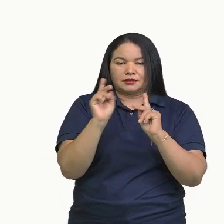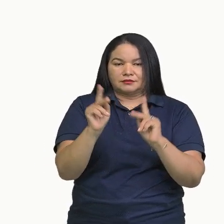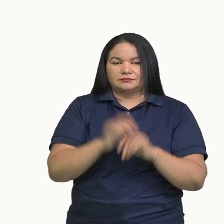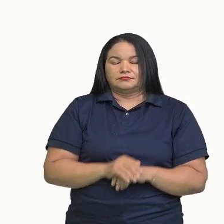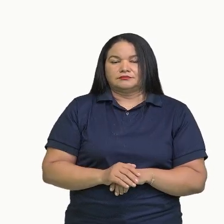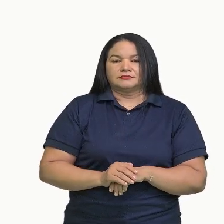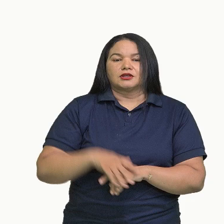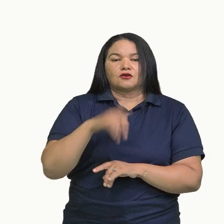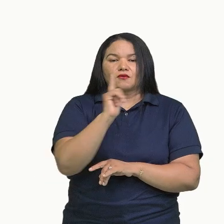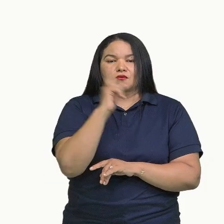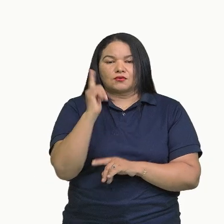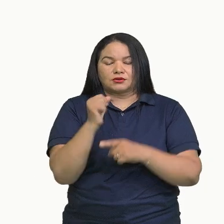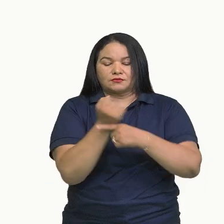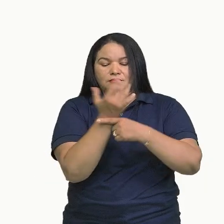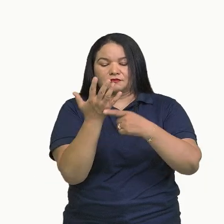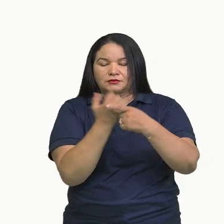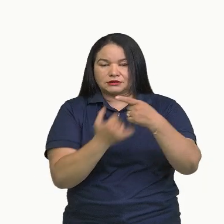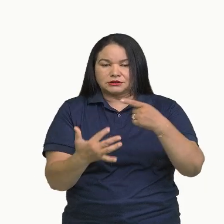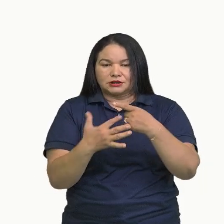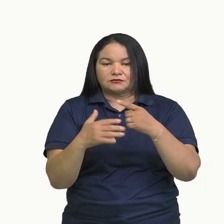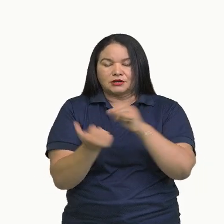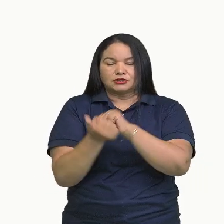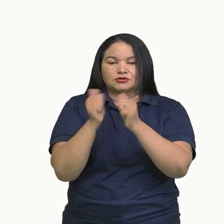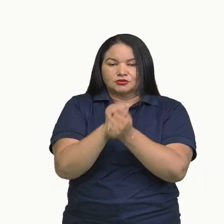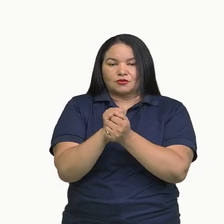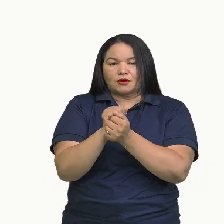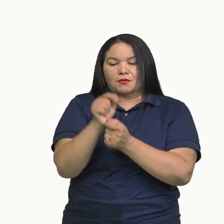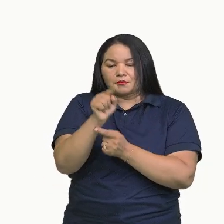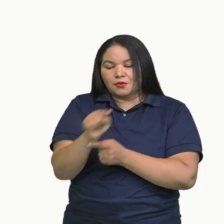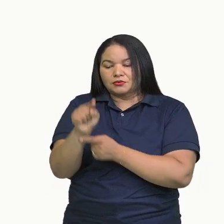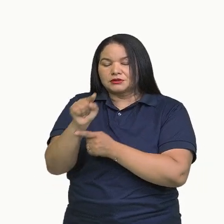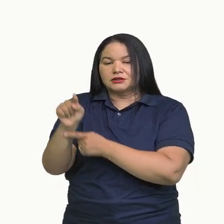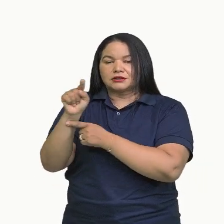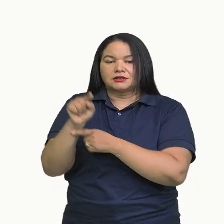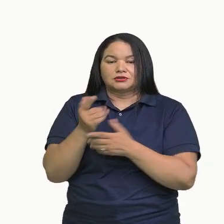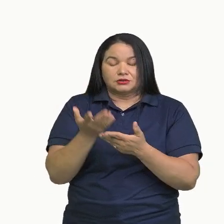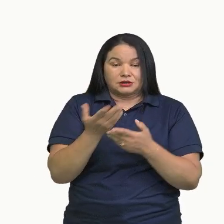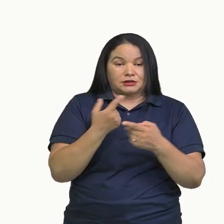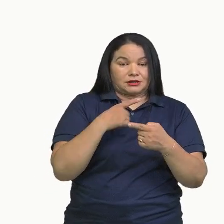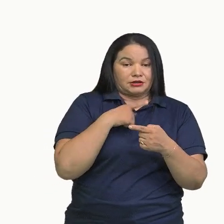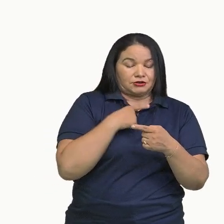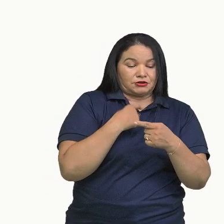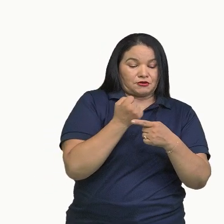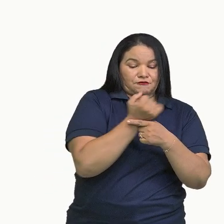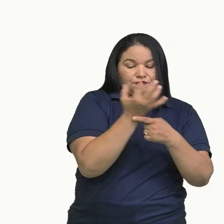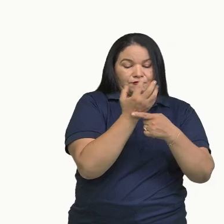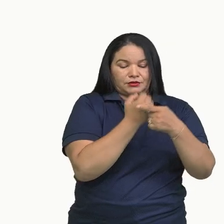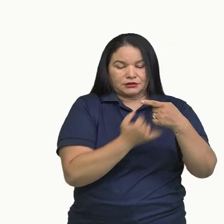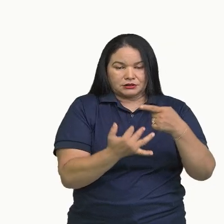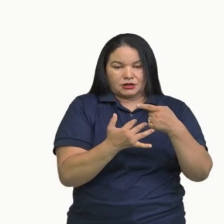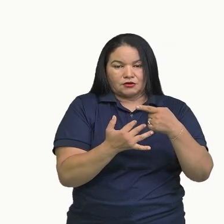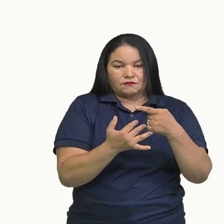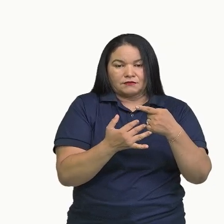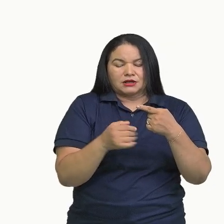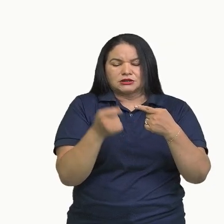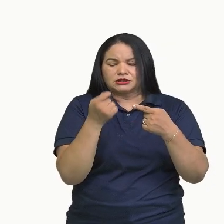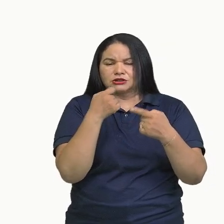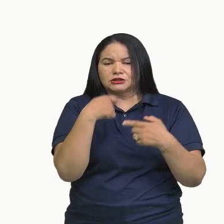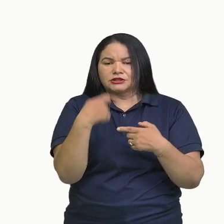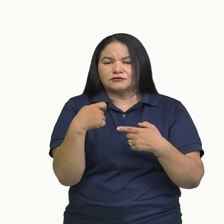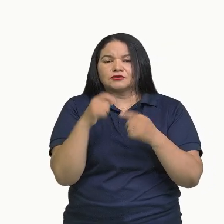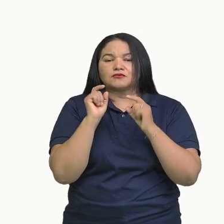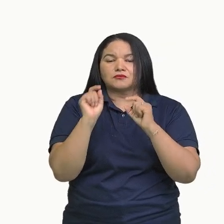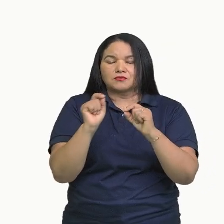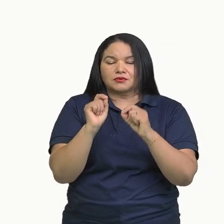para porcentagem. Eu vou ter a fração e quero escrever na forma de porcentagem. Qual é a grande